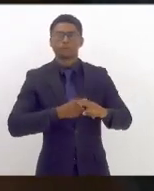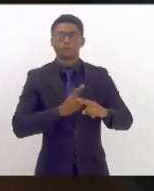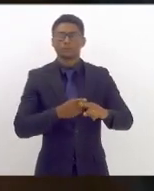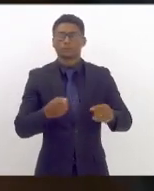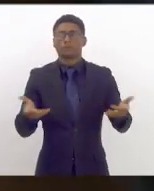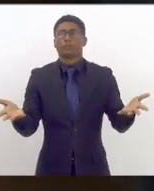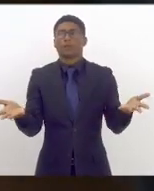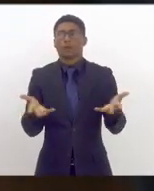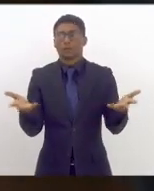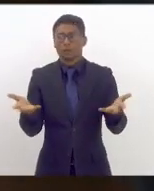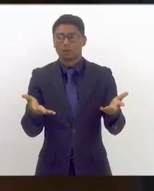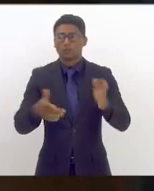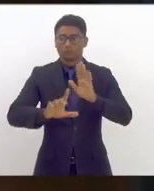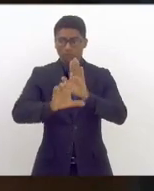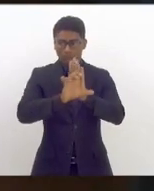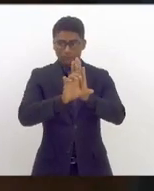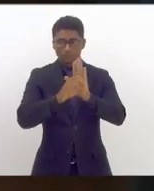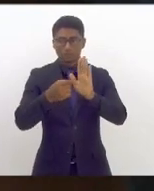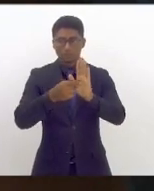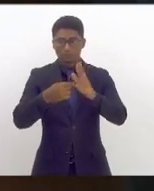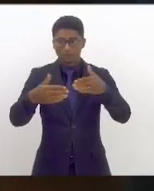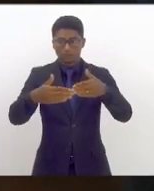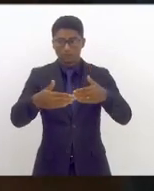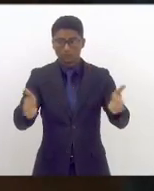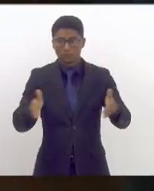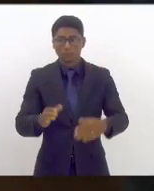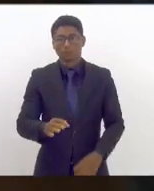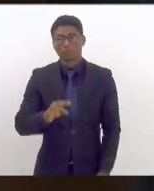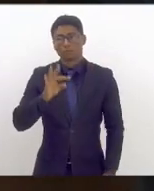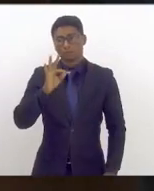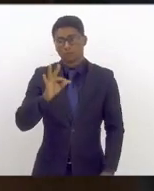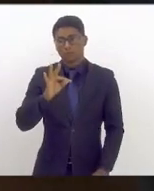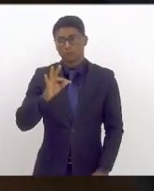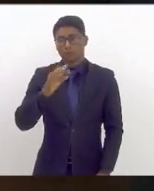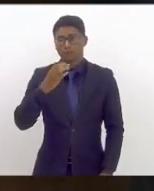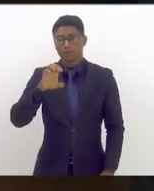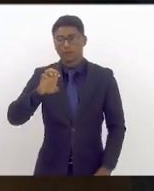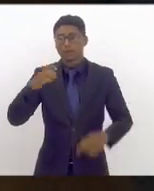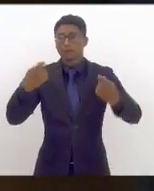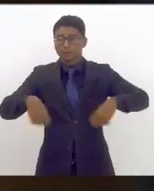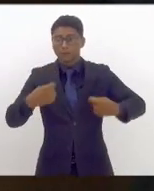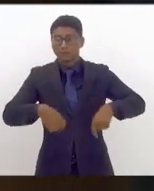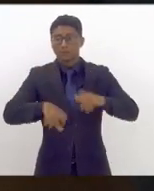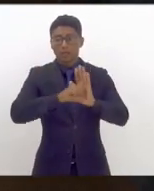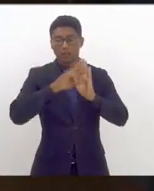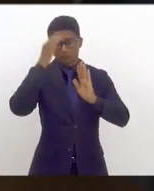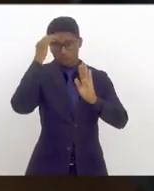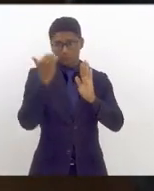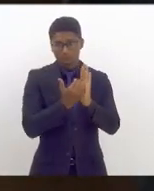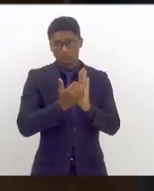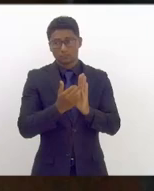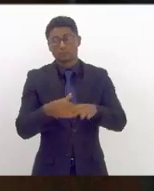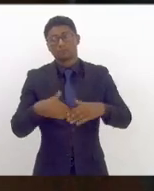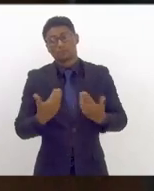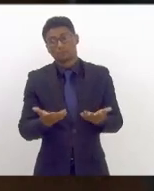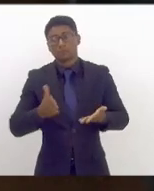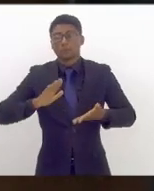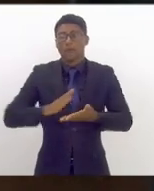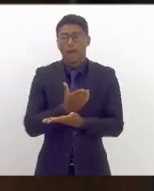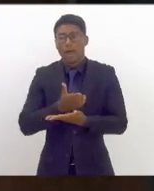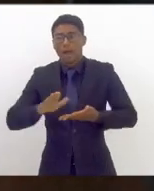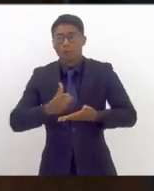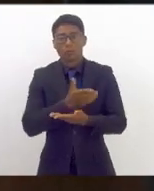a partir do vigor da lei o TSE vai ter que ser adequar essa legislação então alguns procedimentos podem acabar sendo